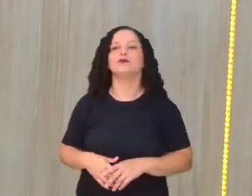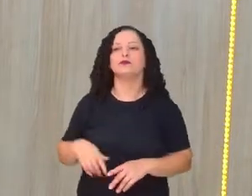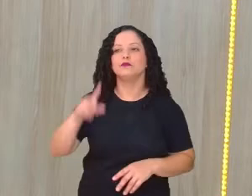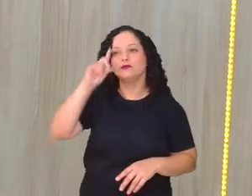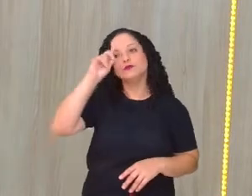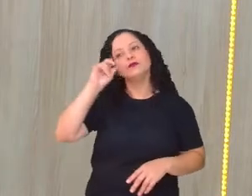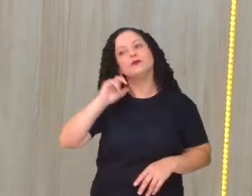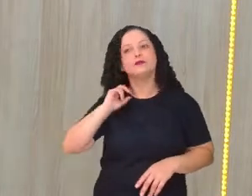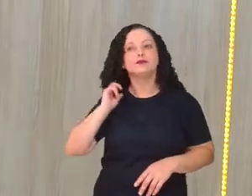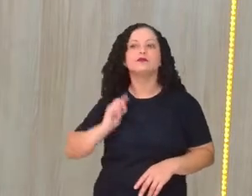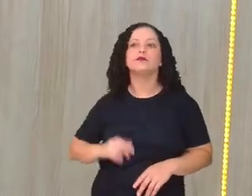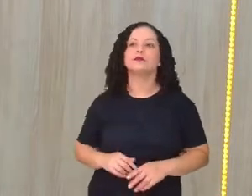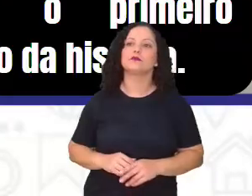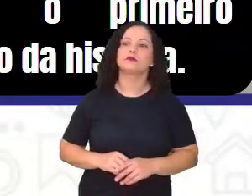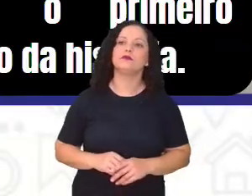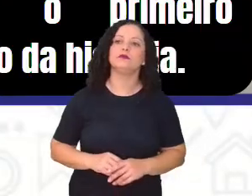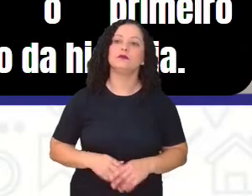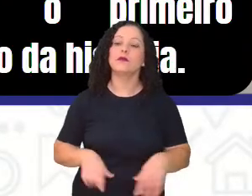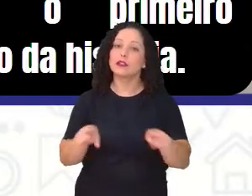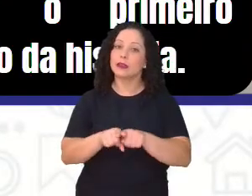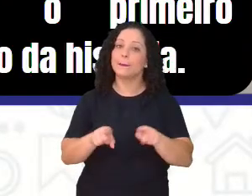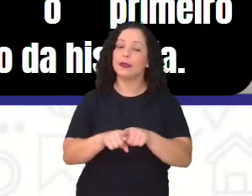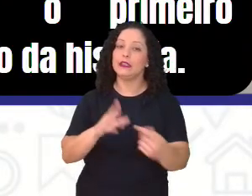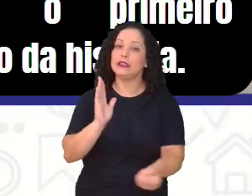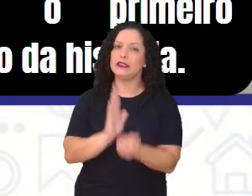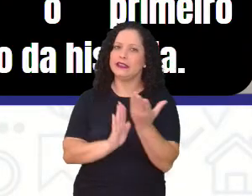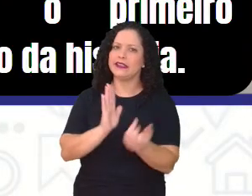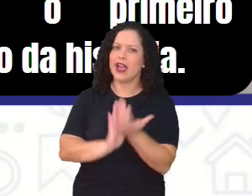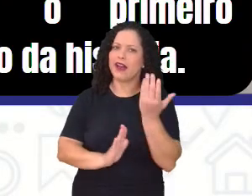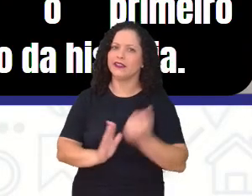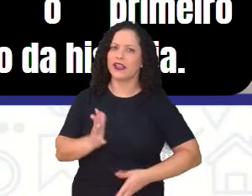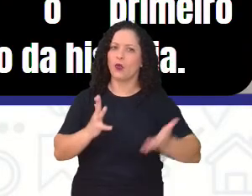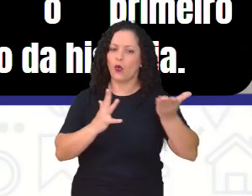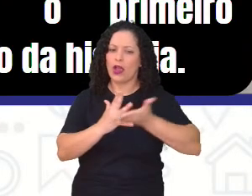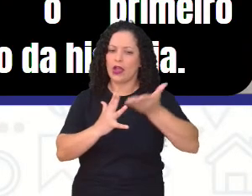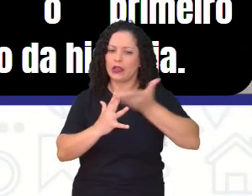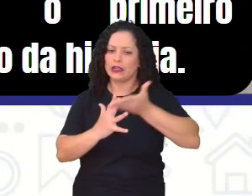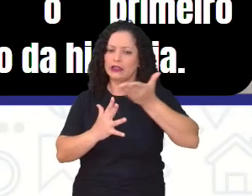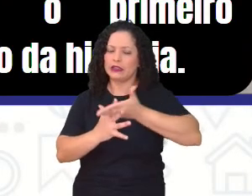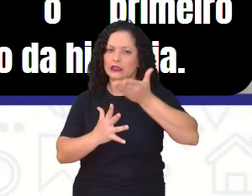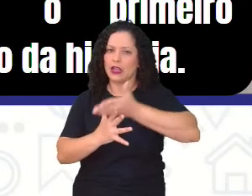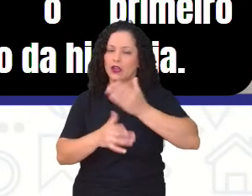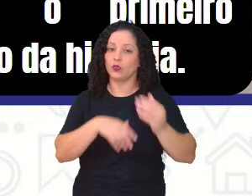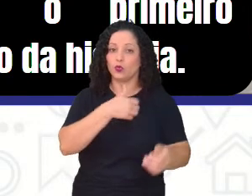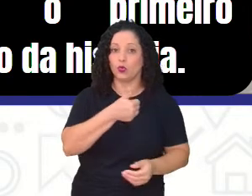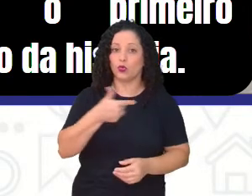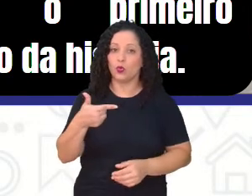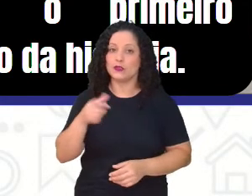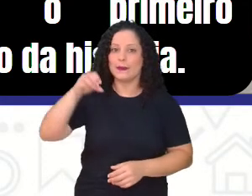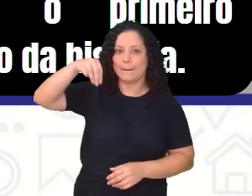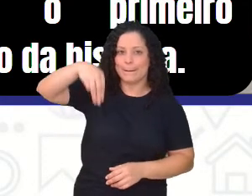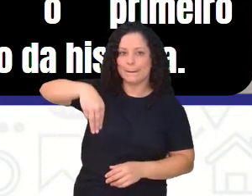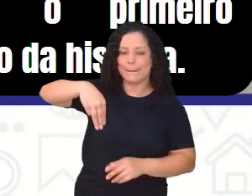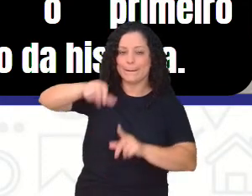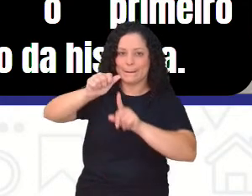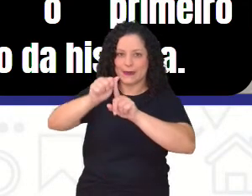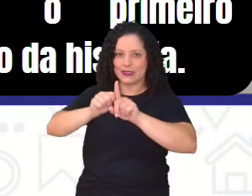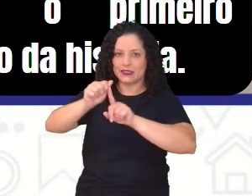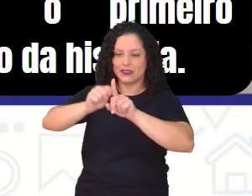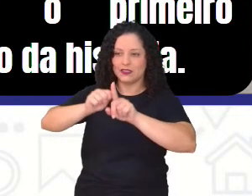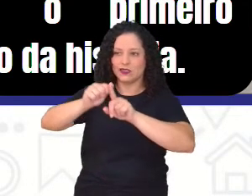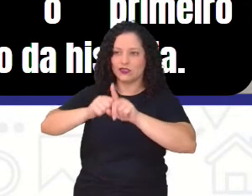Aí veja, criaram também a divisão do calendário em 12 meses, a divisão do dia através de horas, minutos e